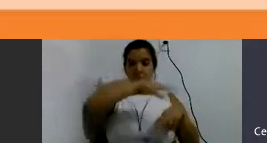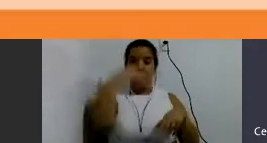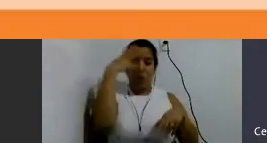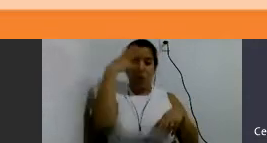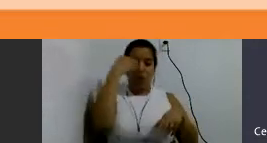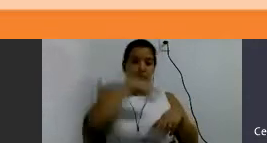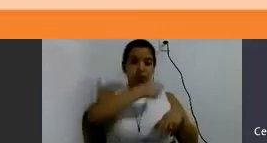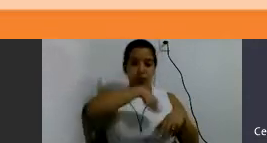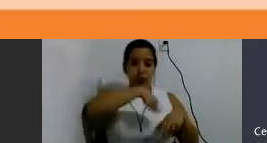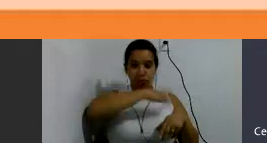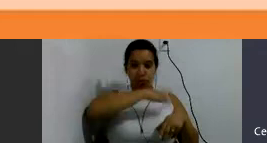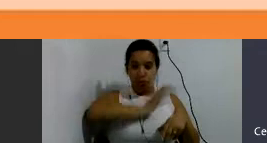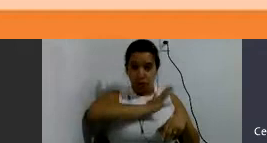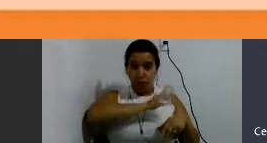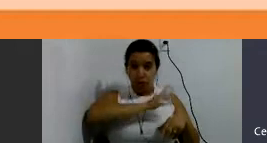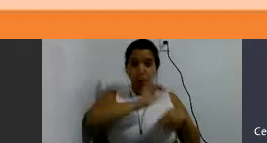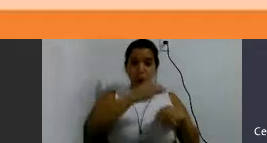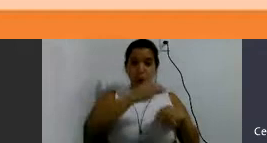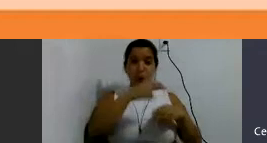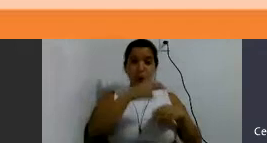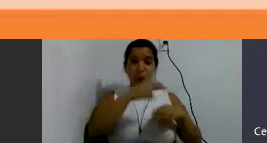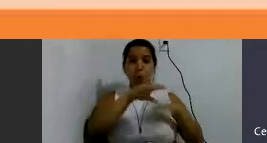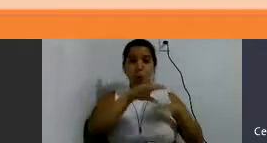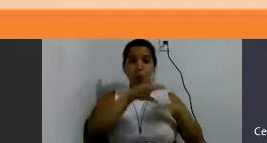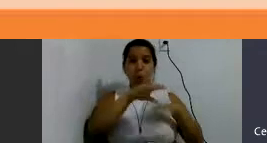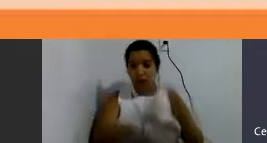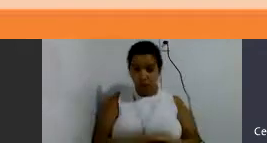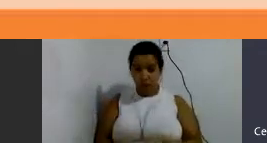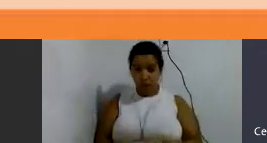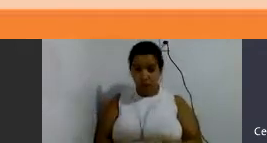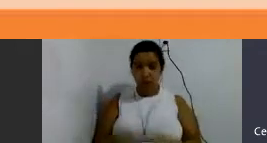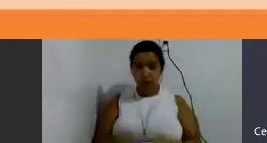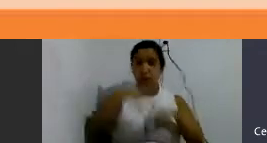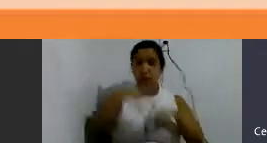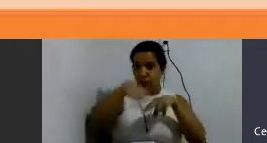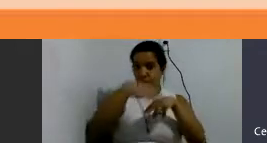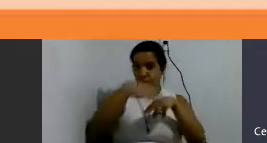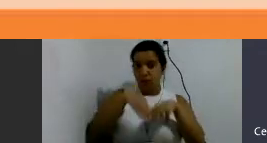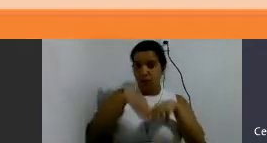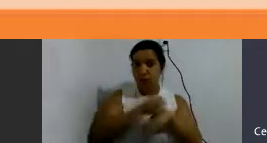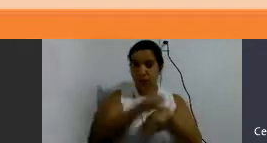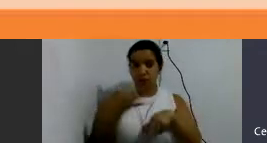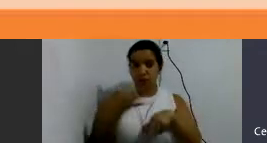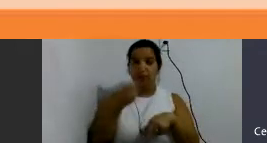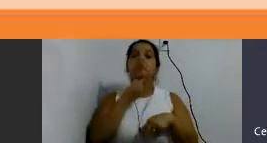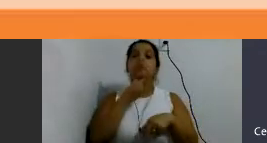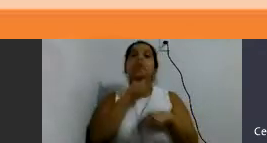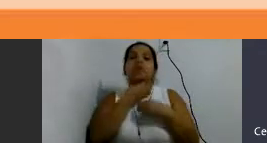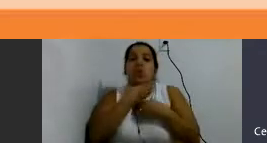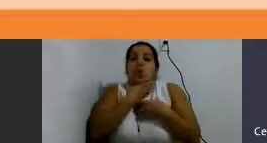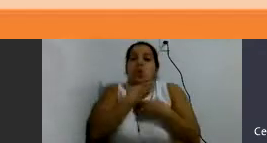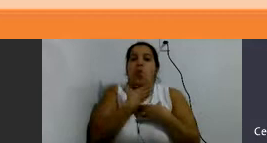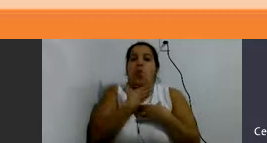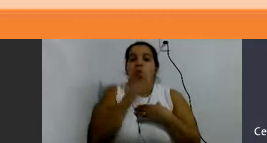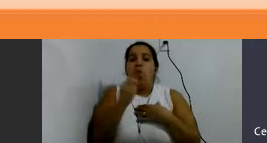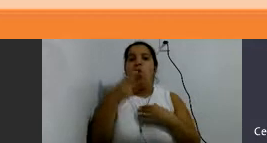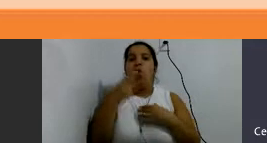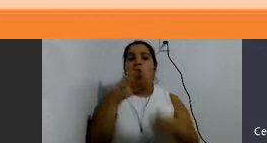congestiva, ou alteração digestiva através do raio-x, então a gente tem megaesôfago também, ou